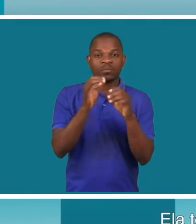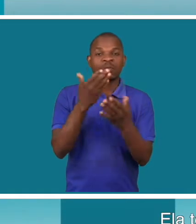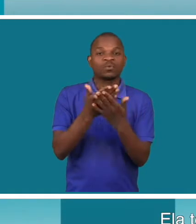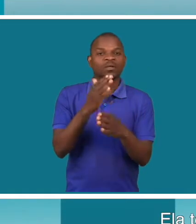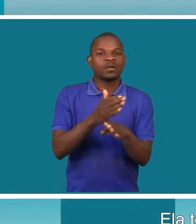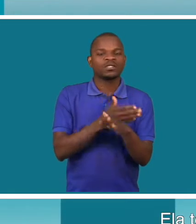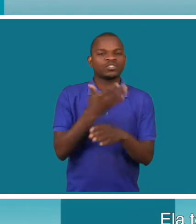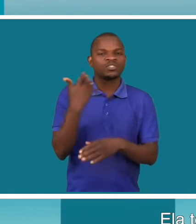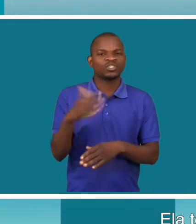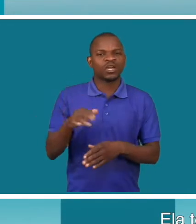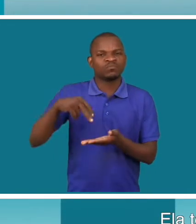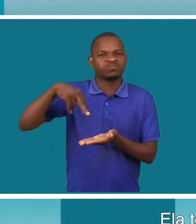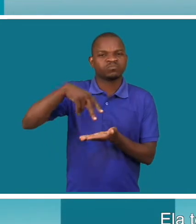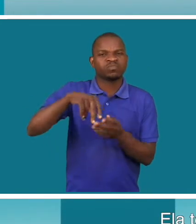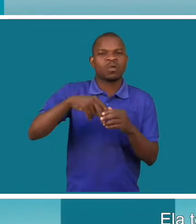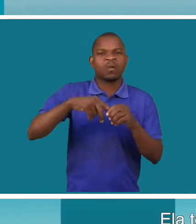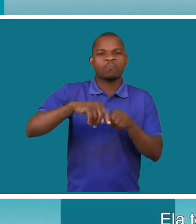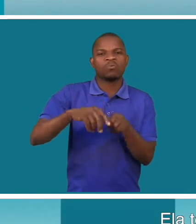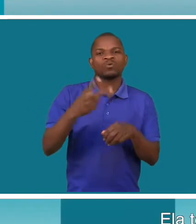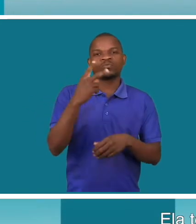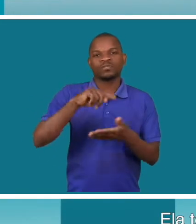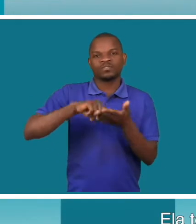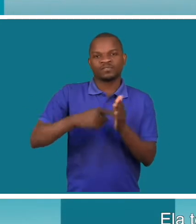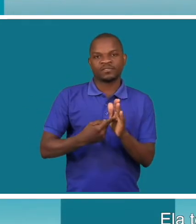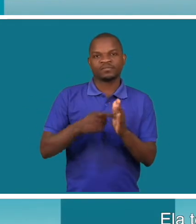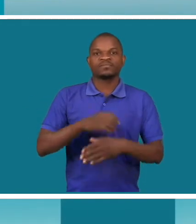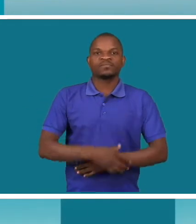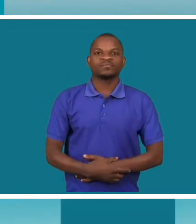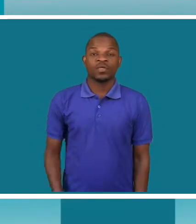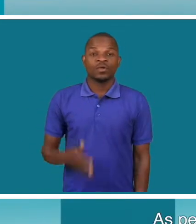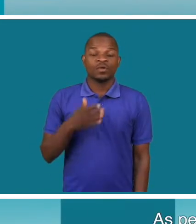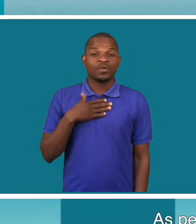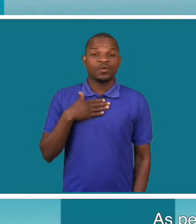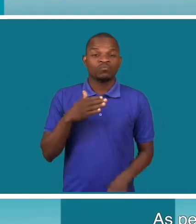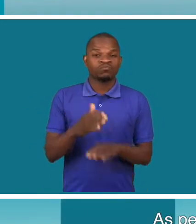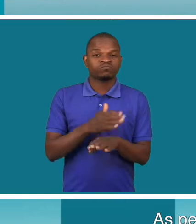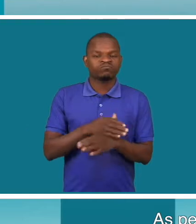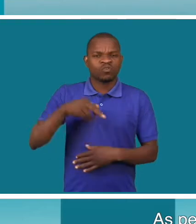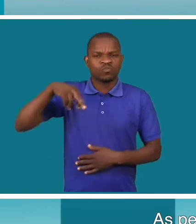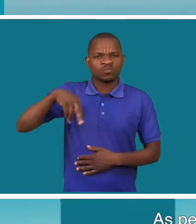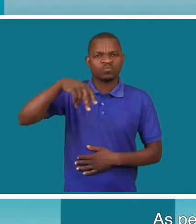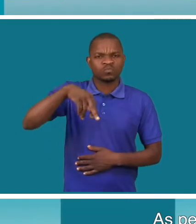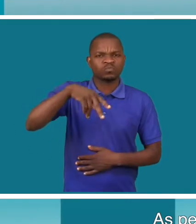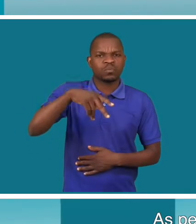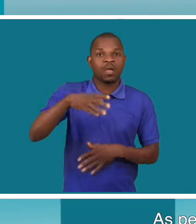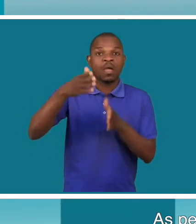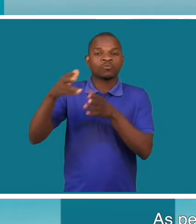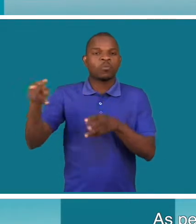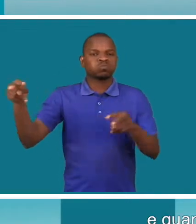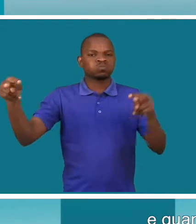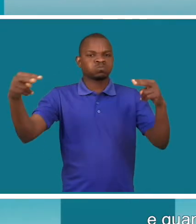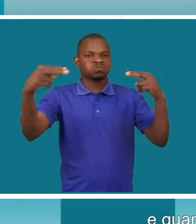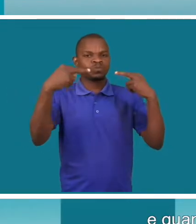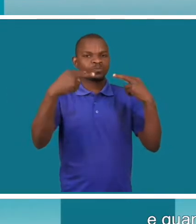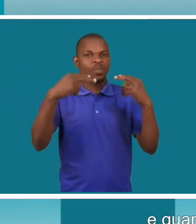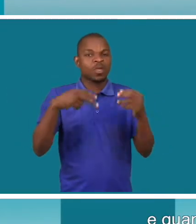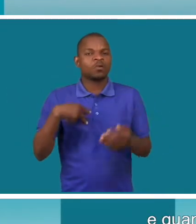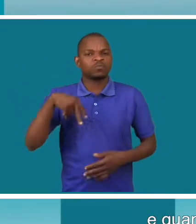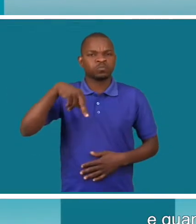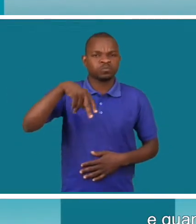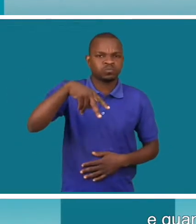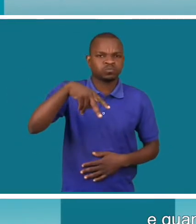torceu o pé por duas vezes só está a viver e eu a caminhar e quadros